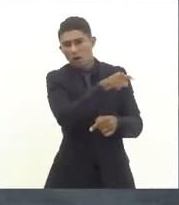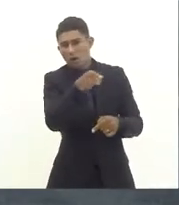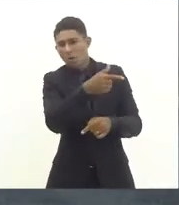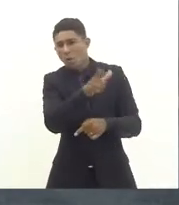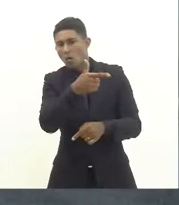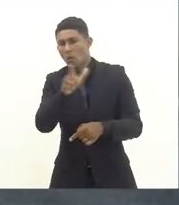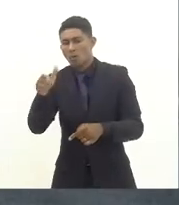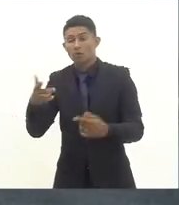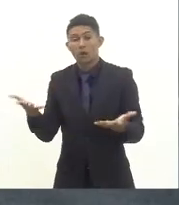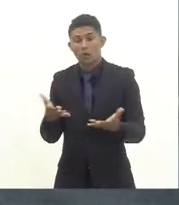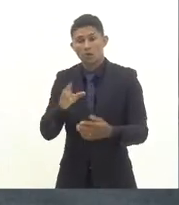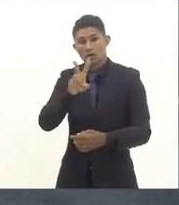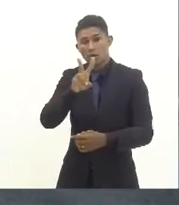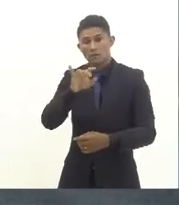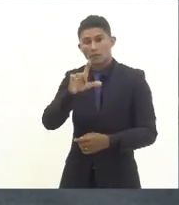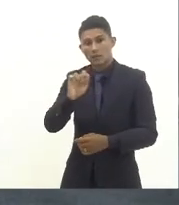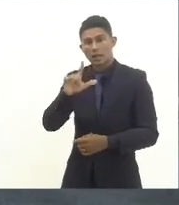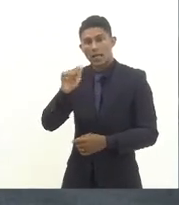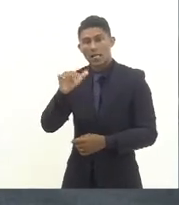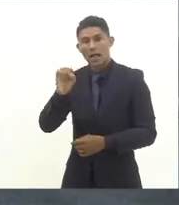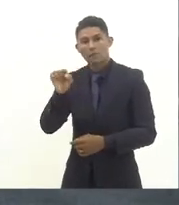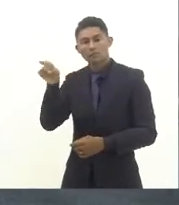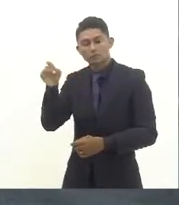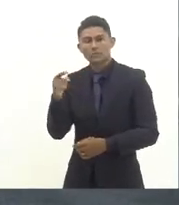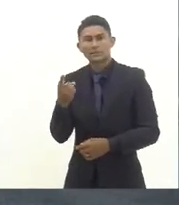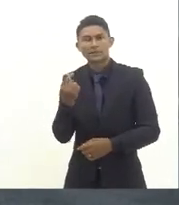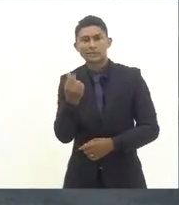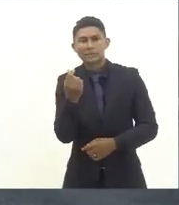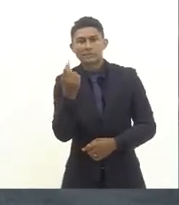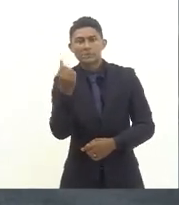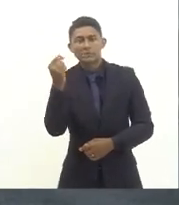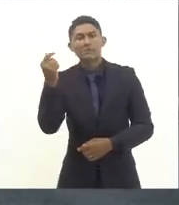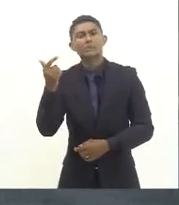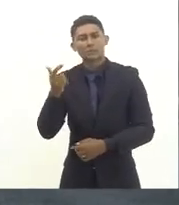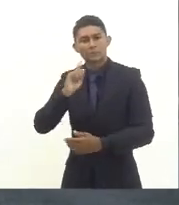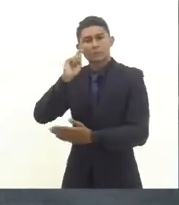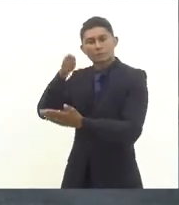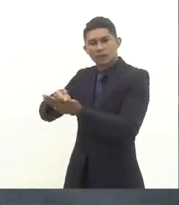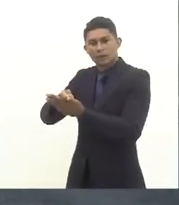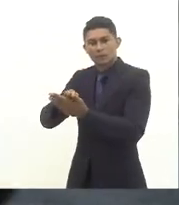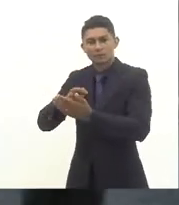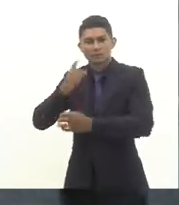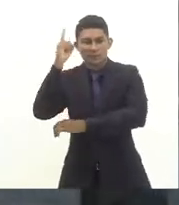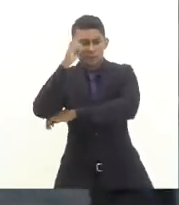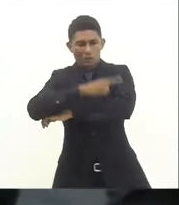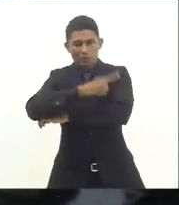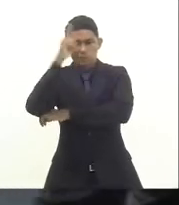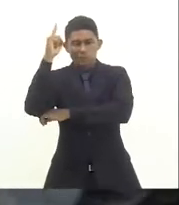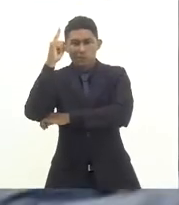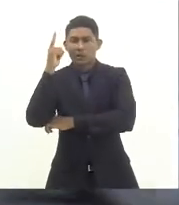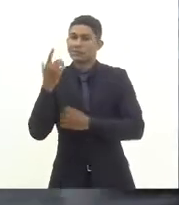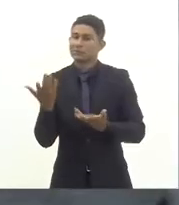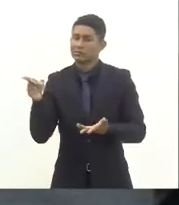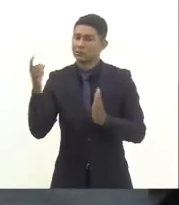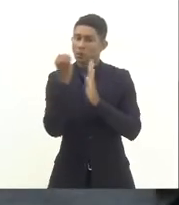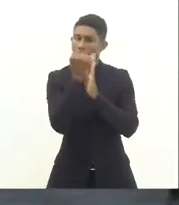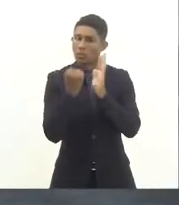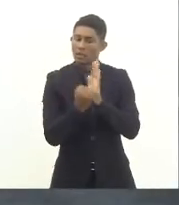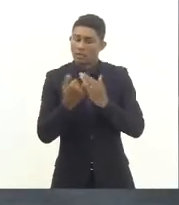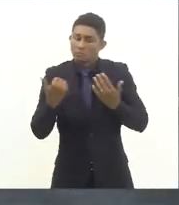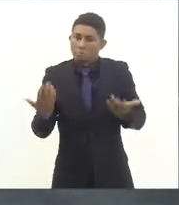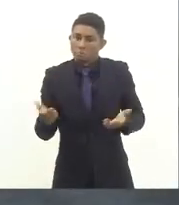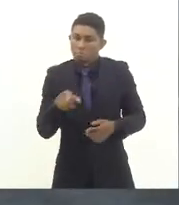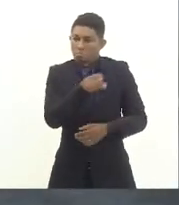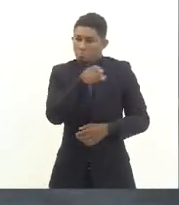presidente hoje um dos maiores pedágios do Estado do Rio de Janeiro que tem força contratual não nos cabe legislar sobre ele que Pese